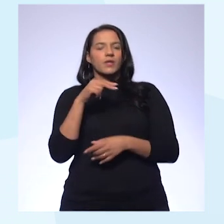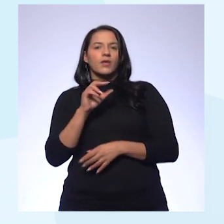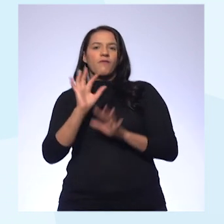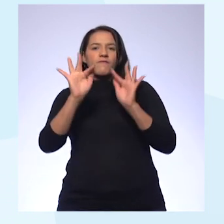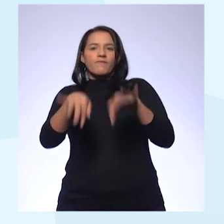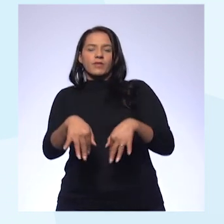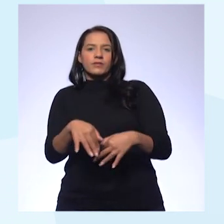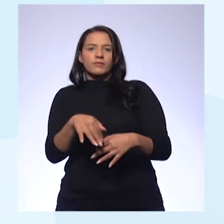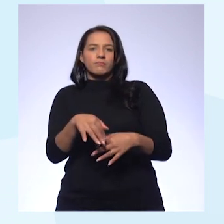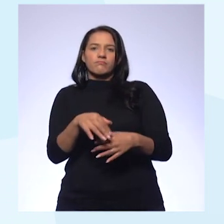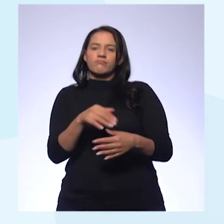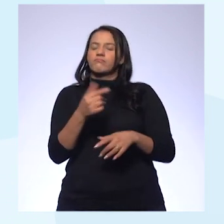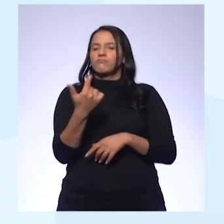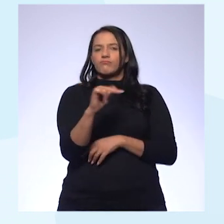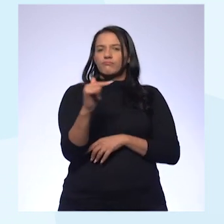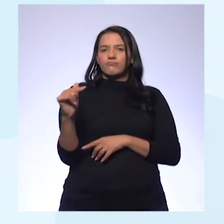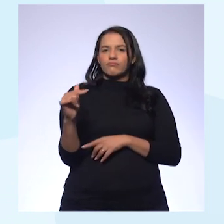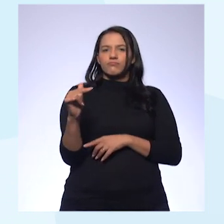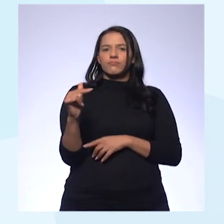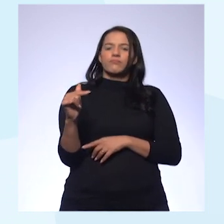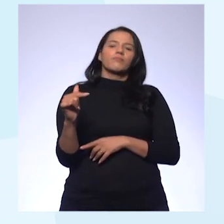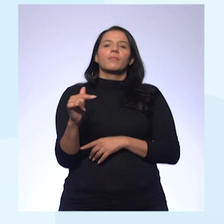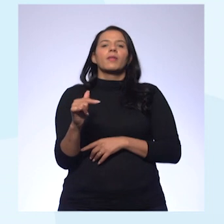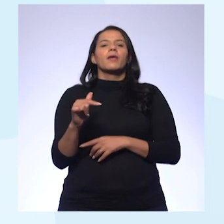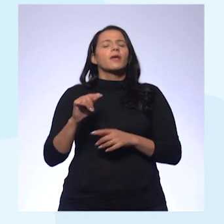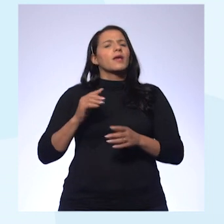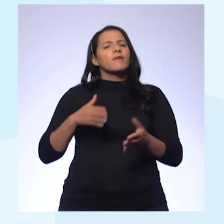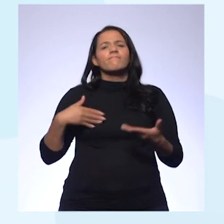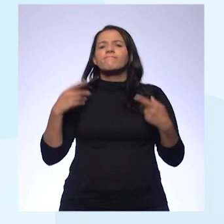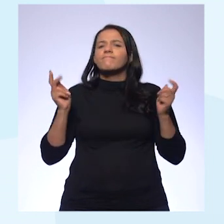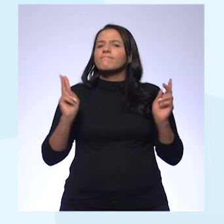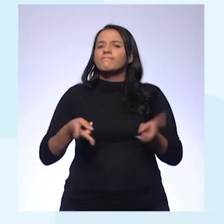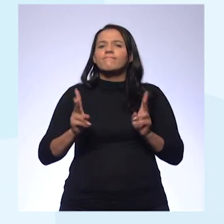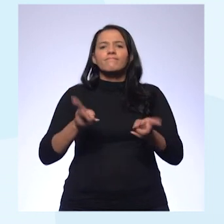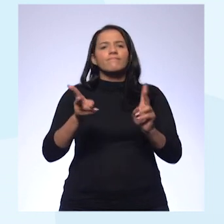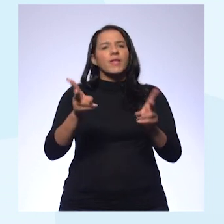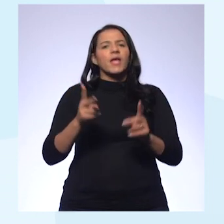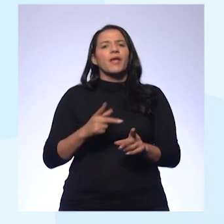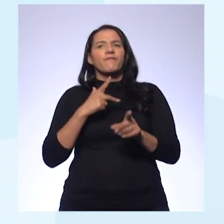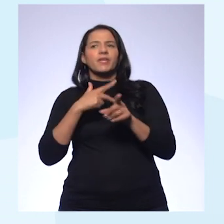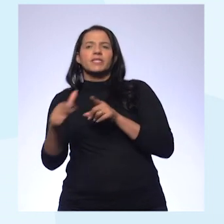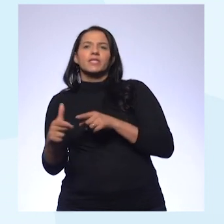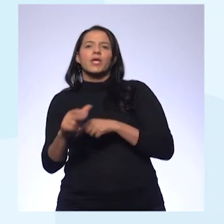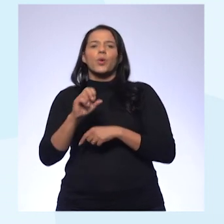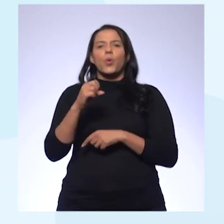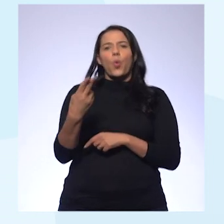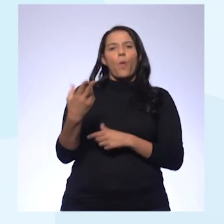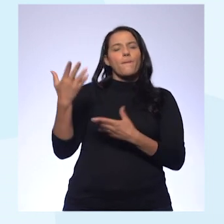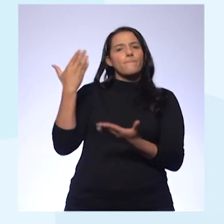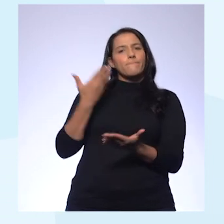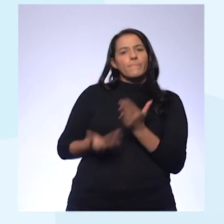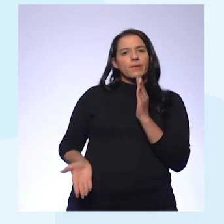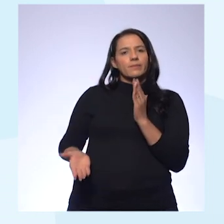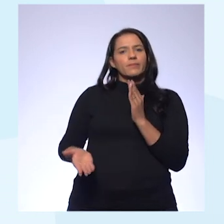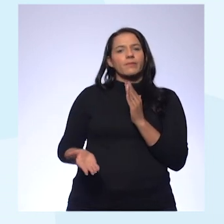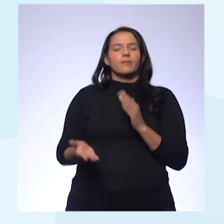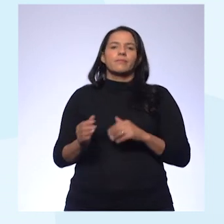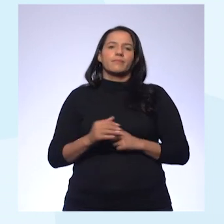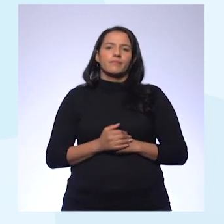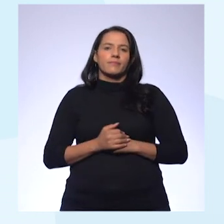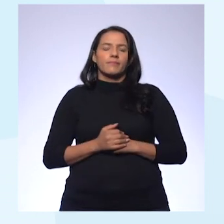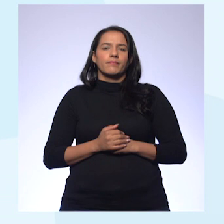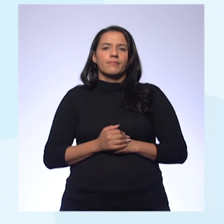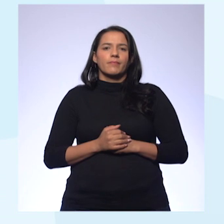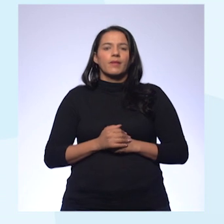de jogo. Esse desafio nunca acaba. Não é um jogo de vencer ou ser derrotado ou